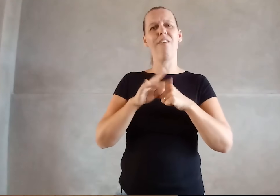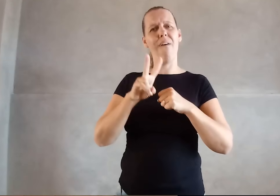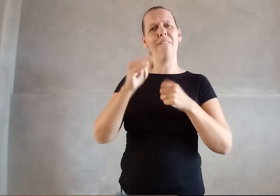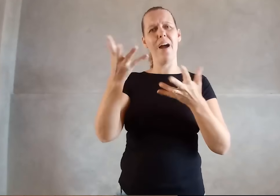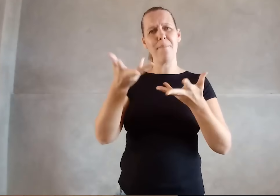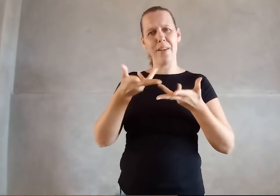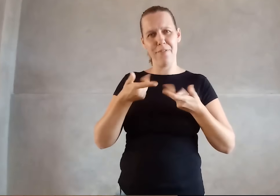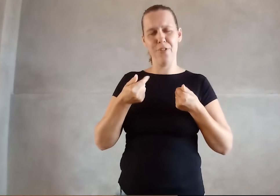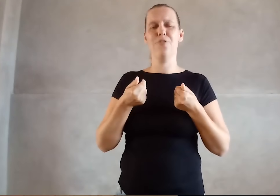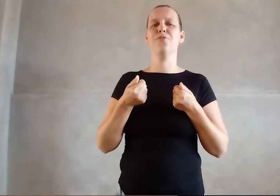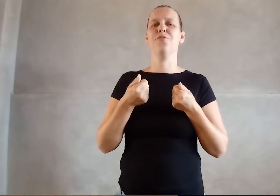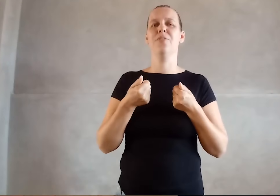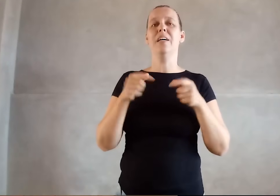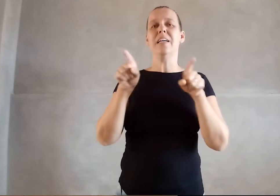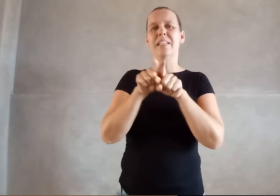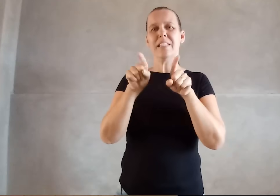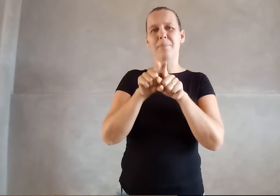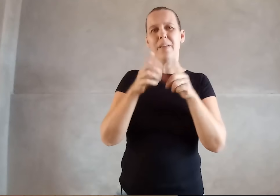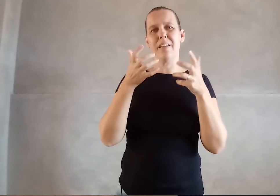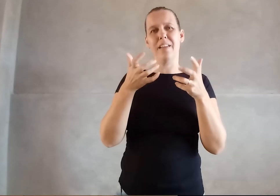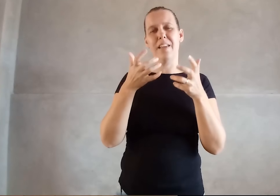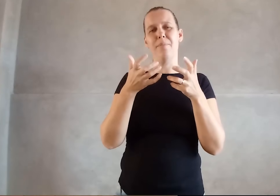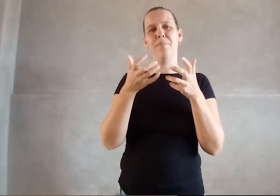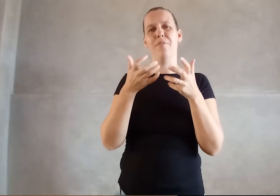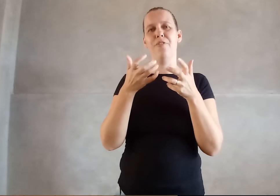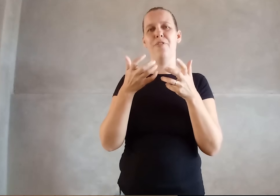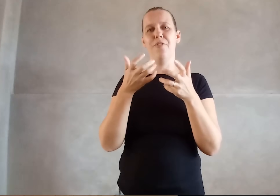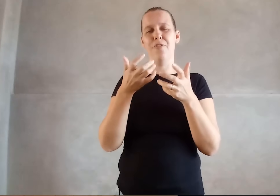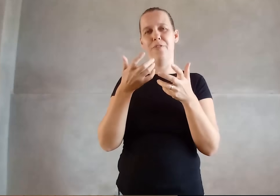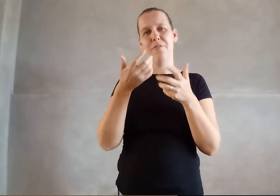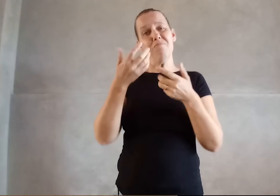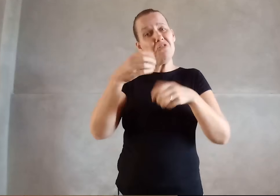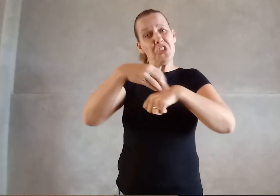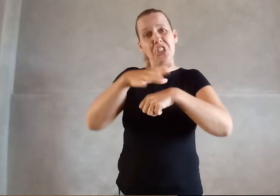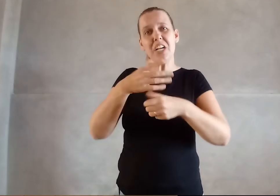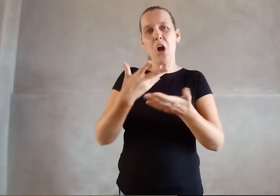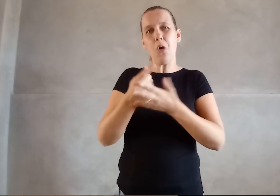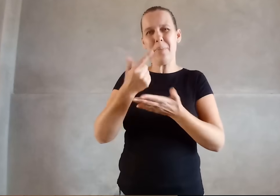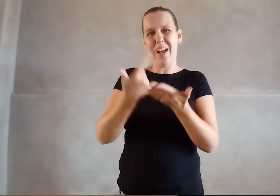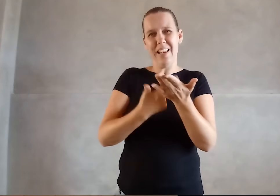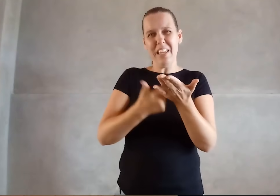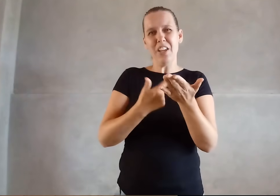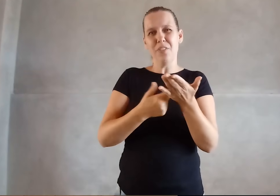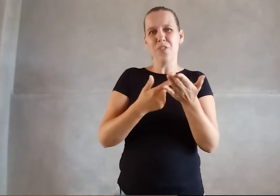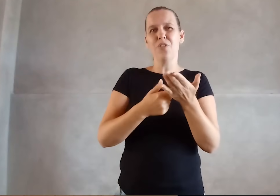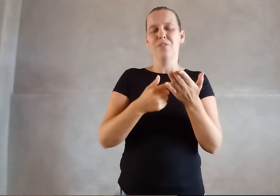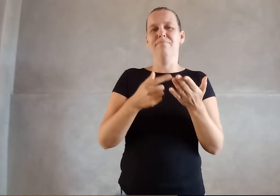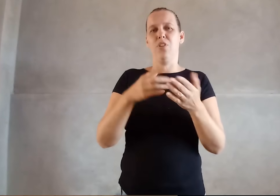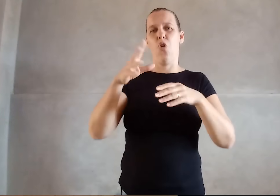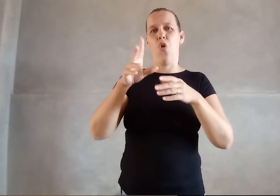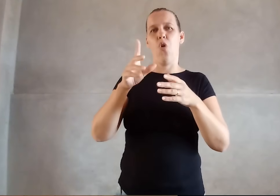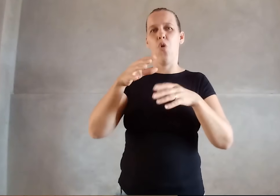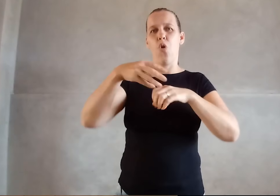comentário bíblico do pastor Hernandes Dias Lopes, uma grande bênção, um homem de Deus, é um teólogo muito fundamentado na palavra, que